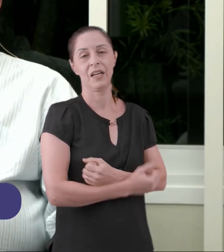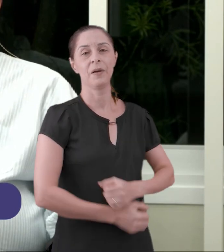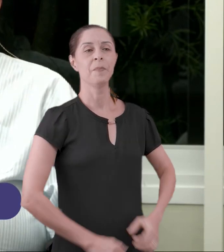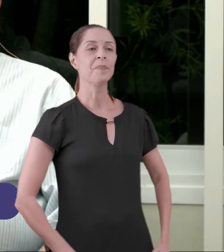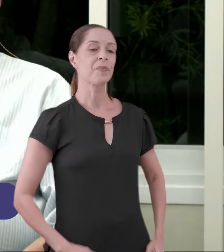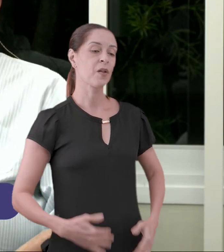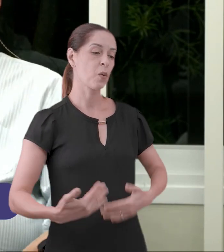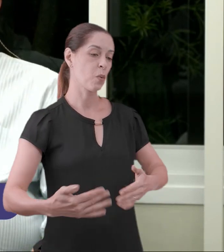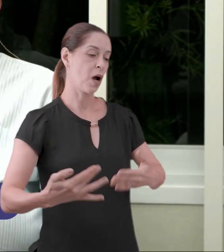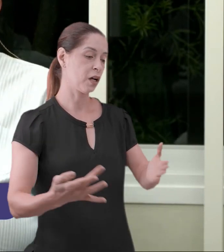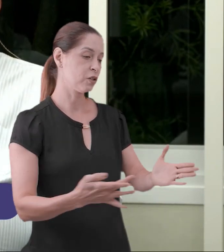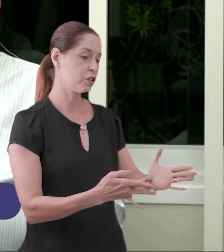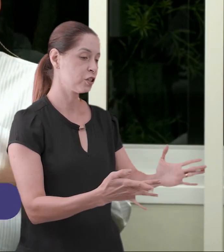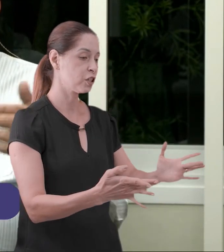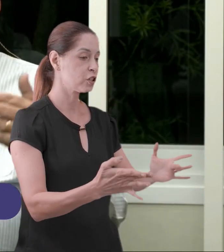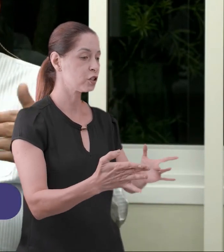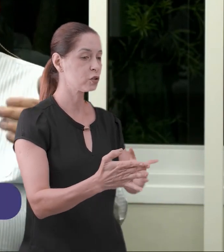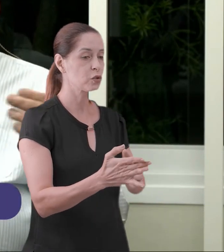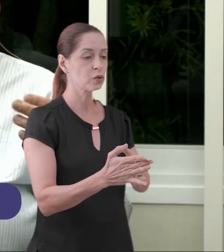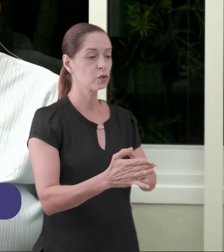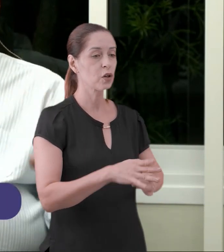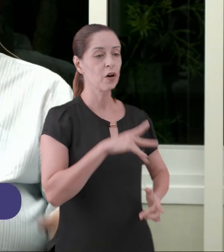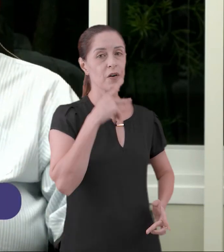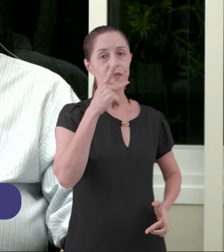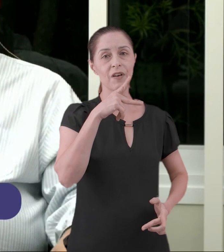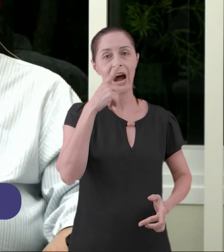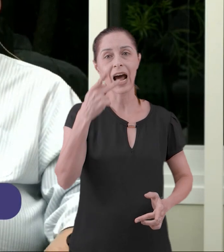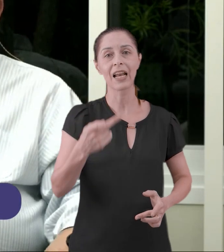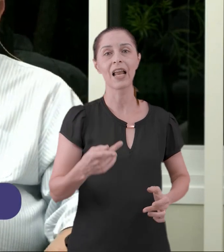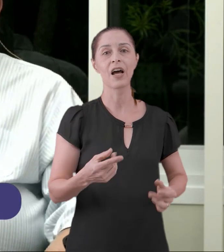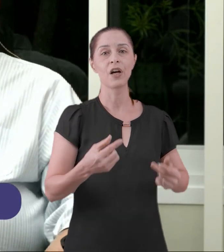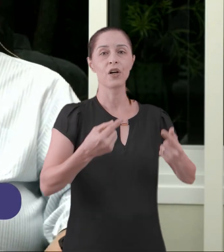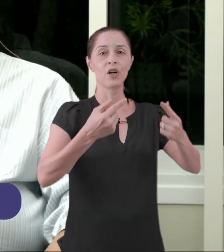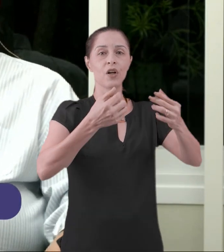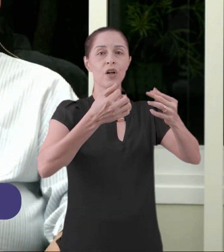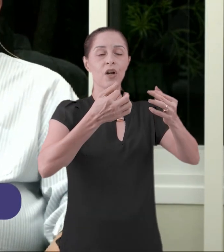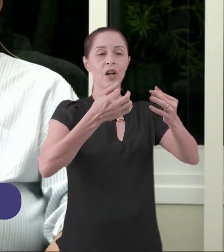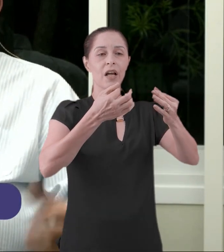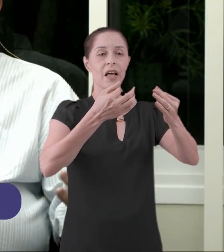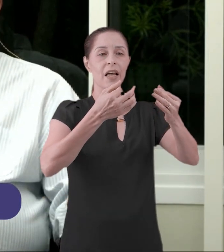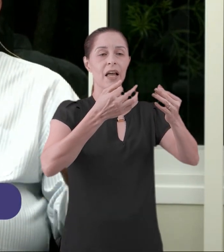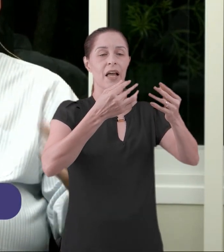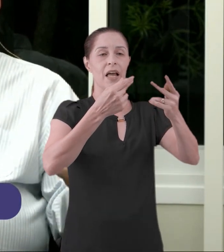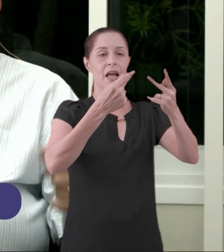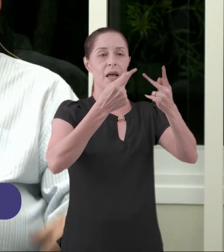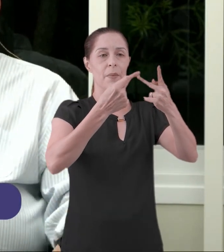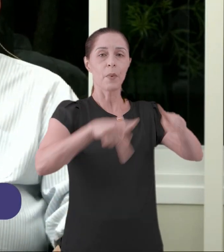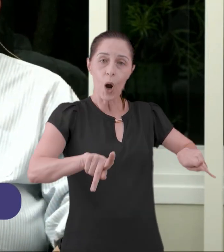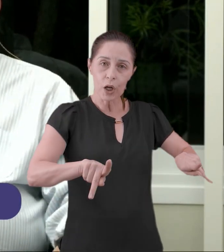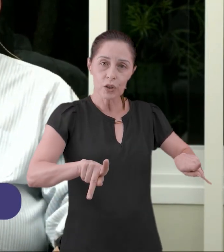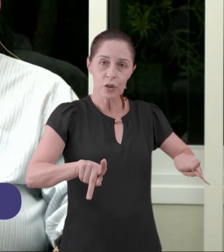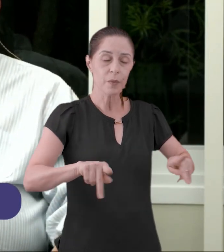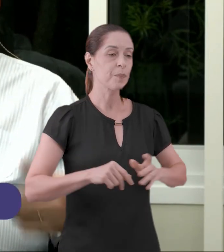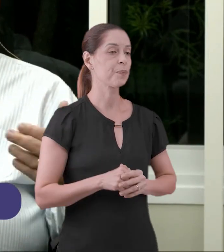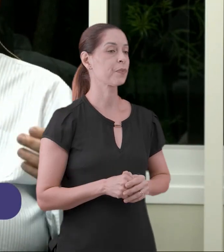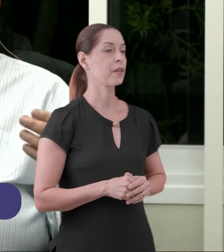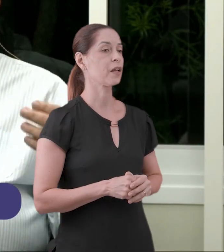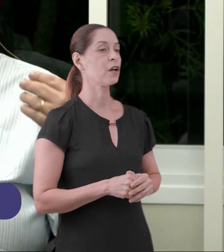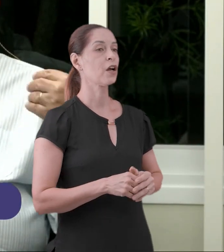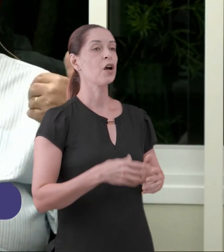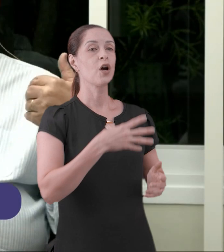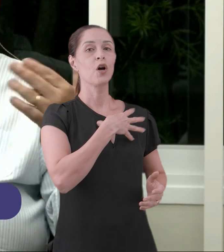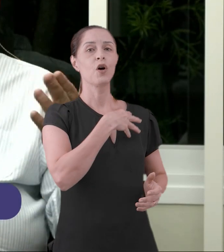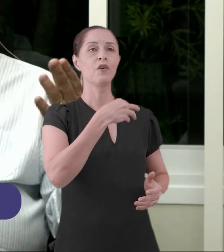Quando Jesus conta a parábola do filho pródigo, né? Que o filho resolve voltar para casa, diz que o